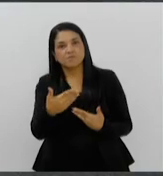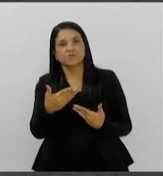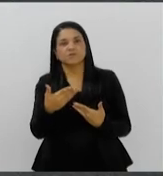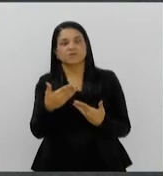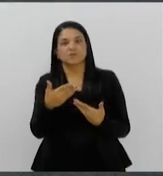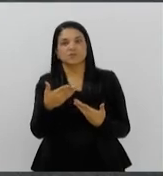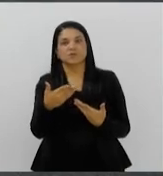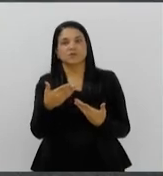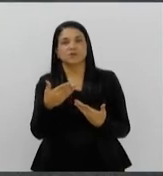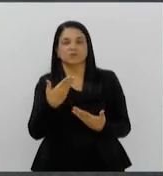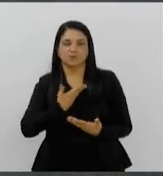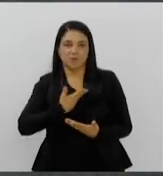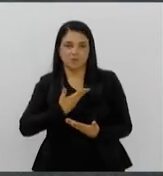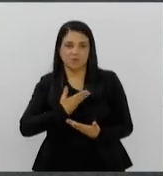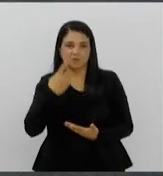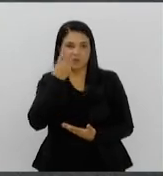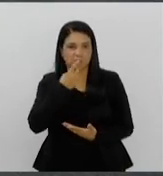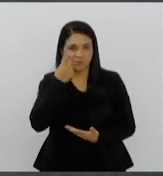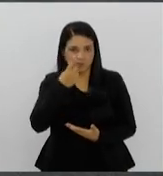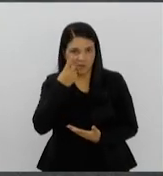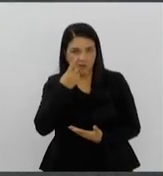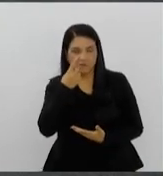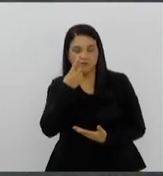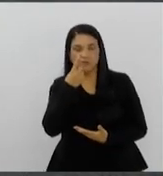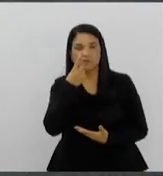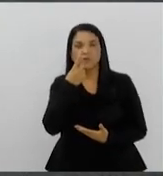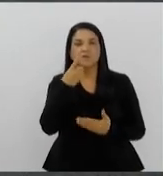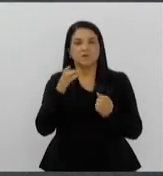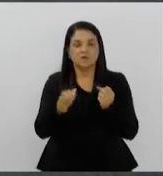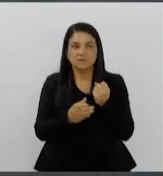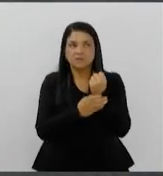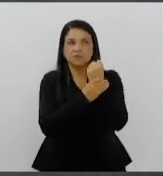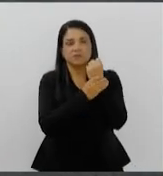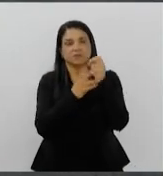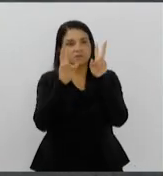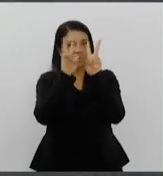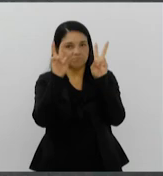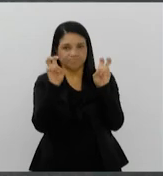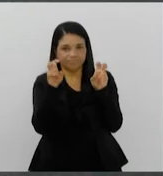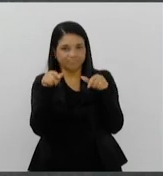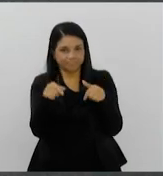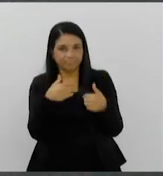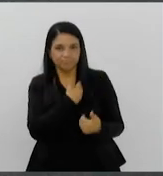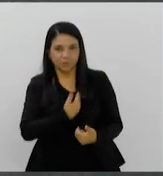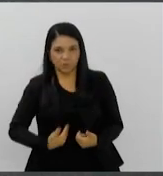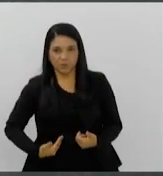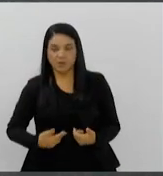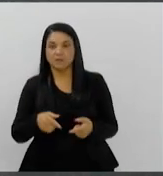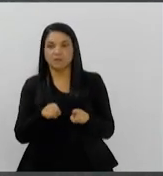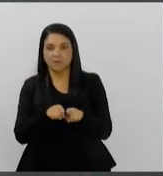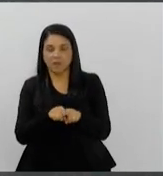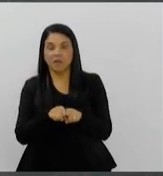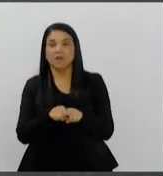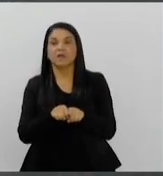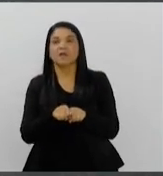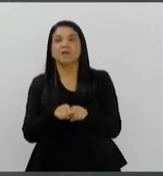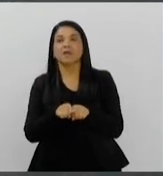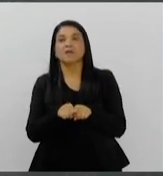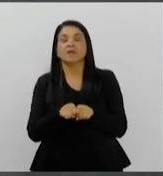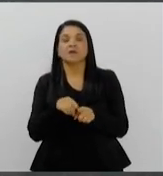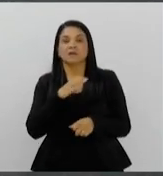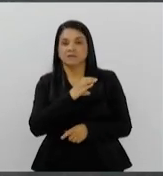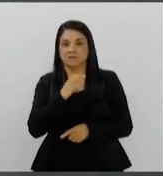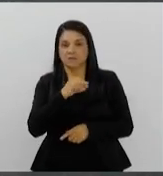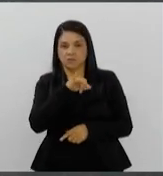esse apelo aos colegas aqui de plenário, aos colegas que fazem o tema da segurança pública, aos colegas da CCJ, porque a gente precisa botar para